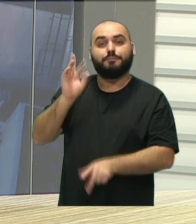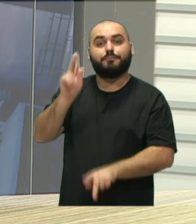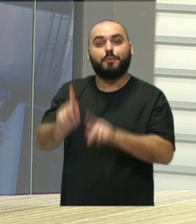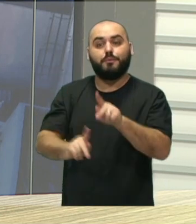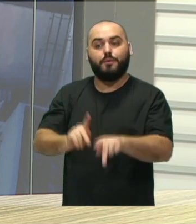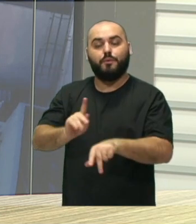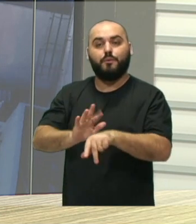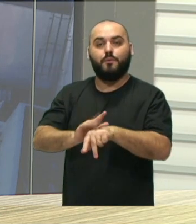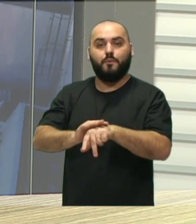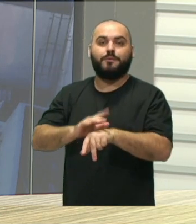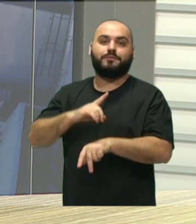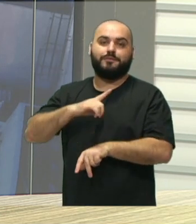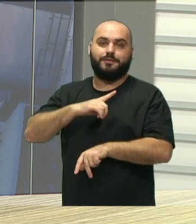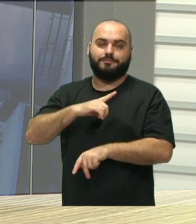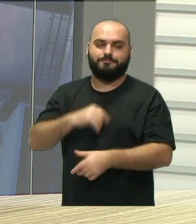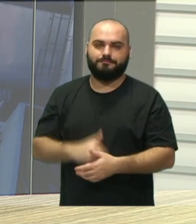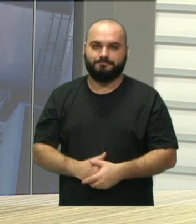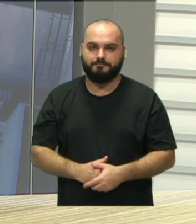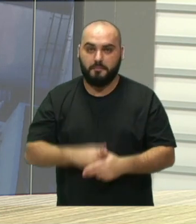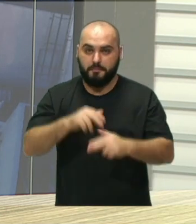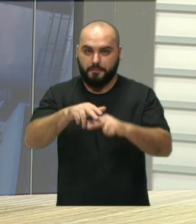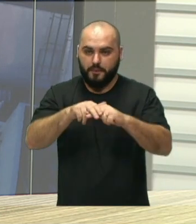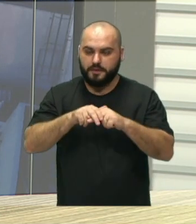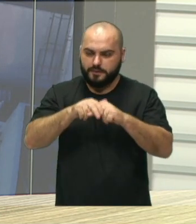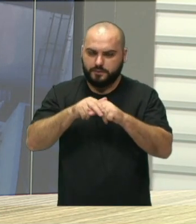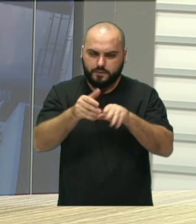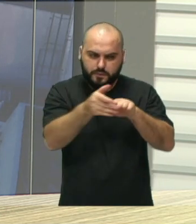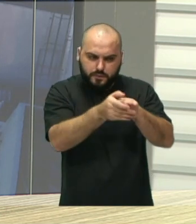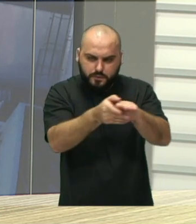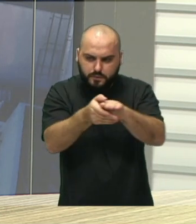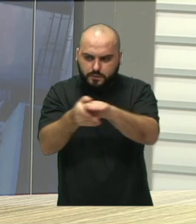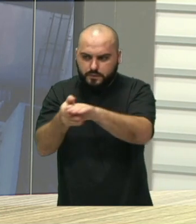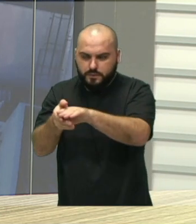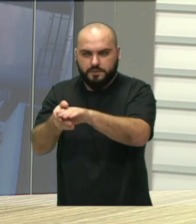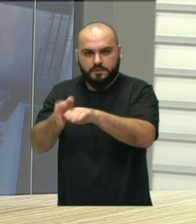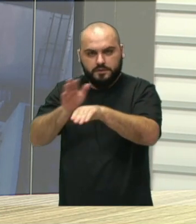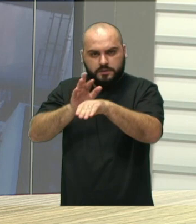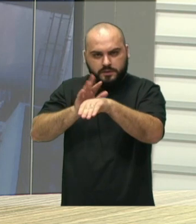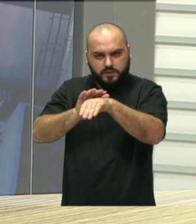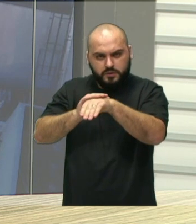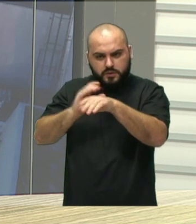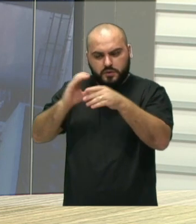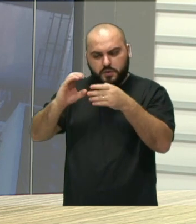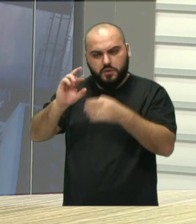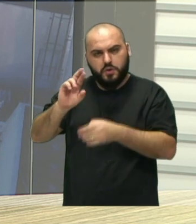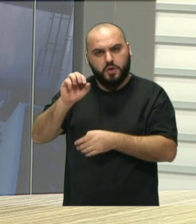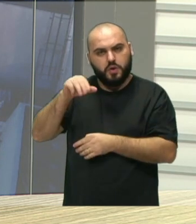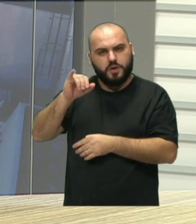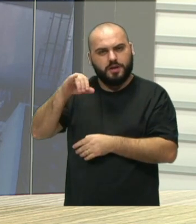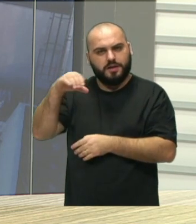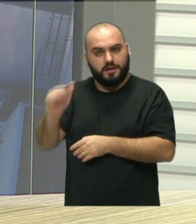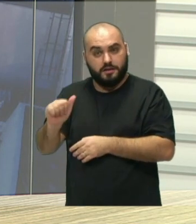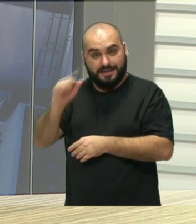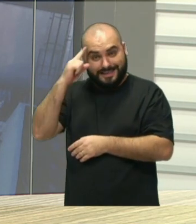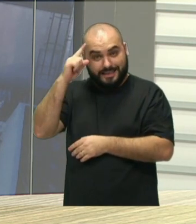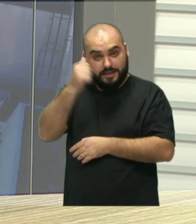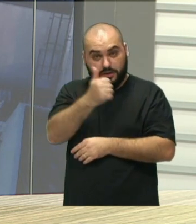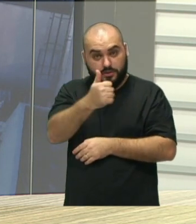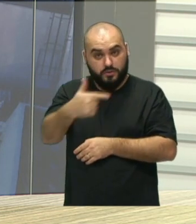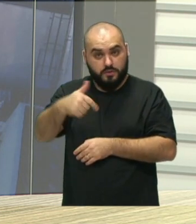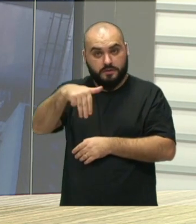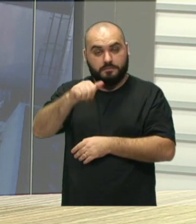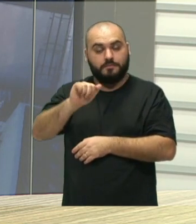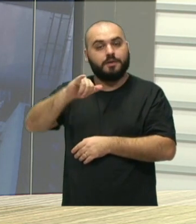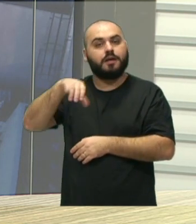as pessoas sobre essa doença, que é a segunda causa mais comum de dor crônica, o 12 de maio foi estabelecido como o